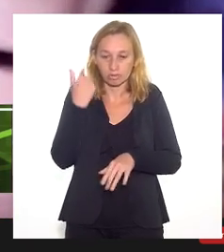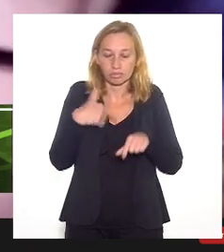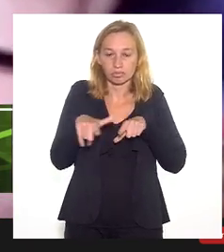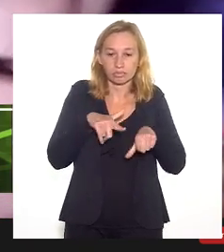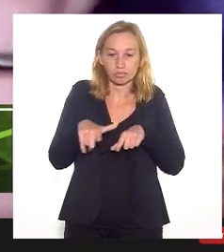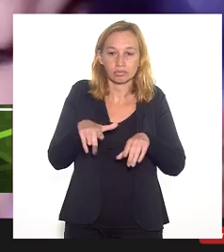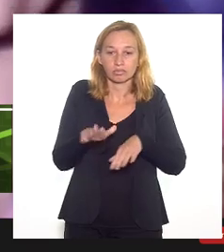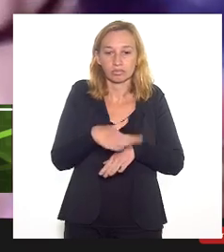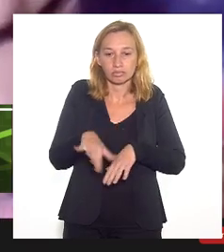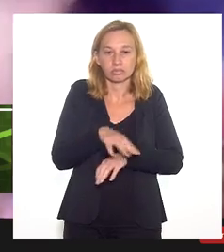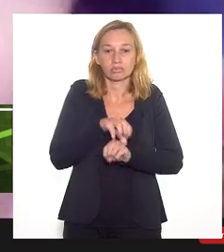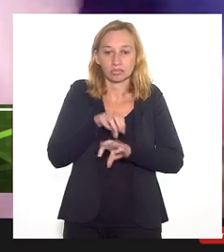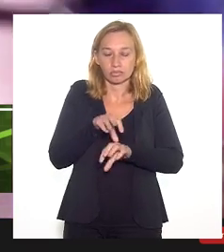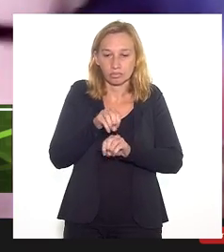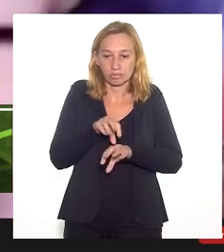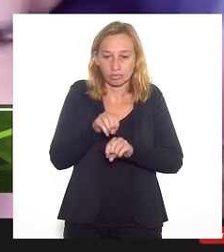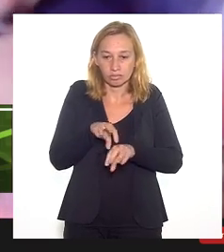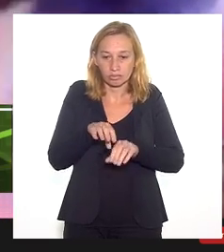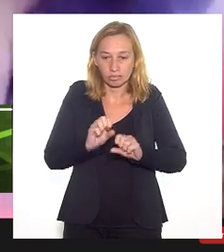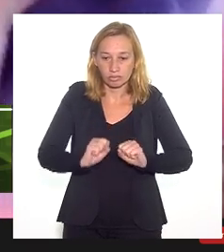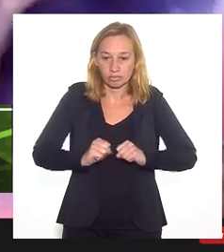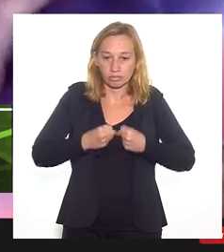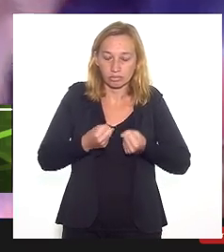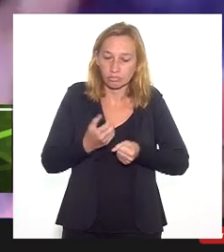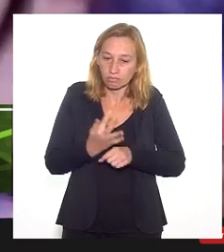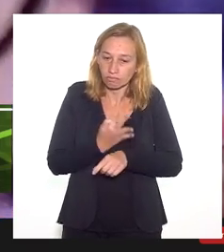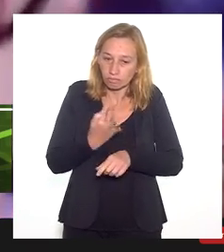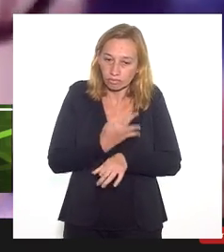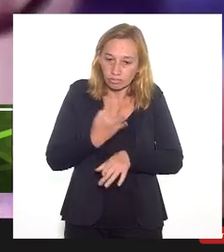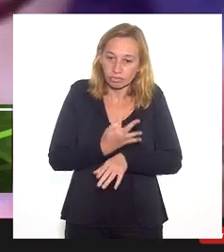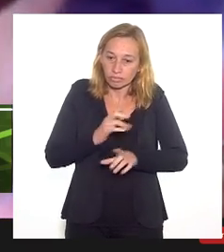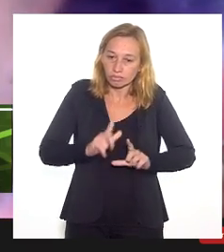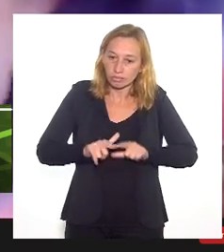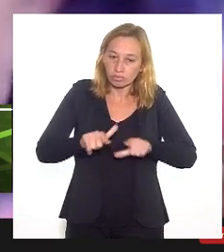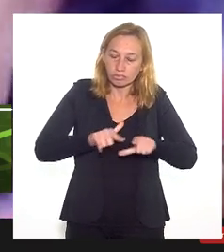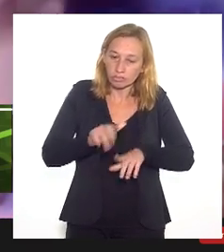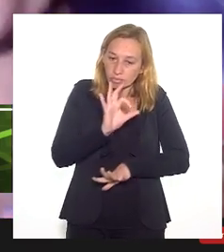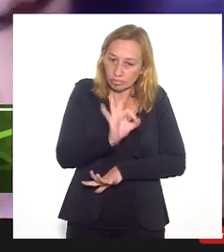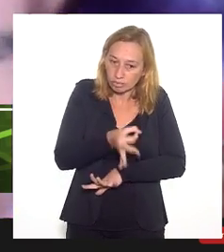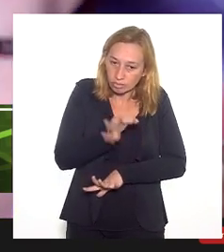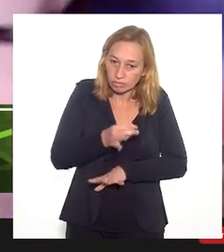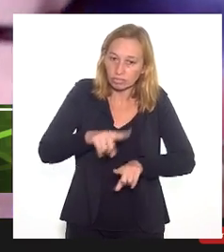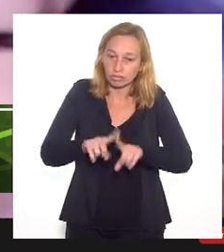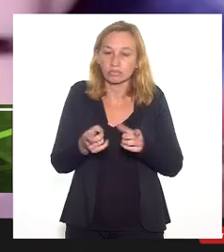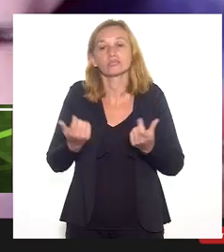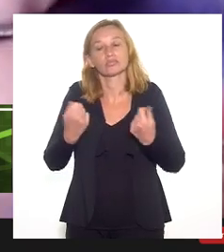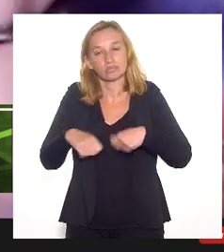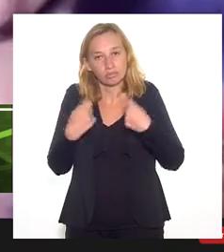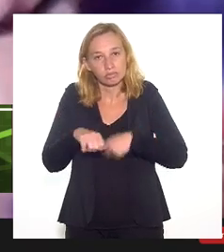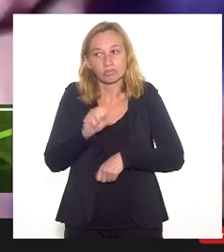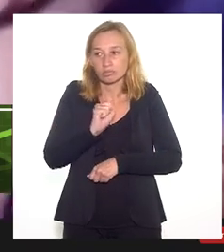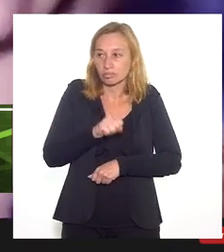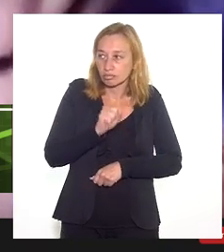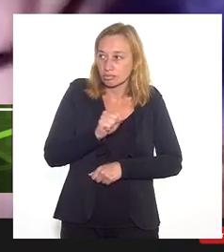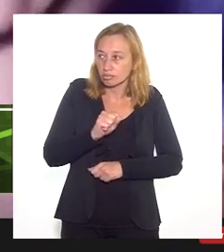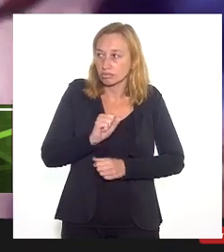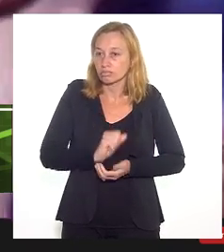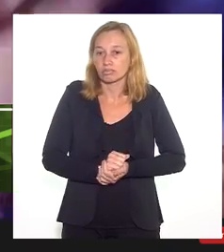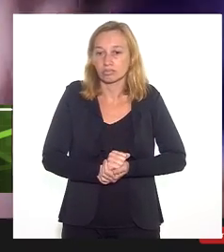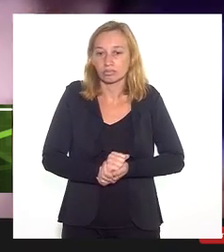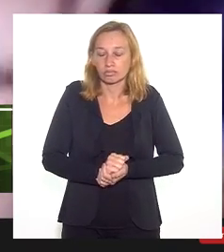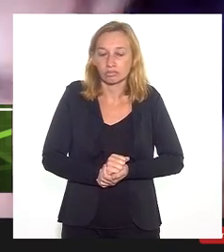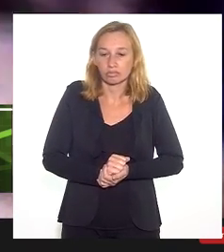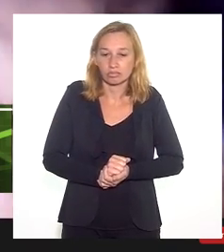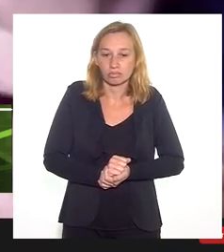educação estão resistindo bravamente estão atuando bravamente mas é preciso enfatizar